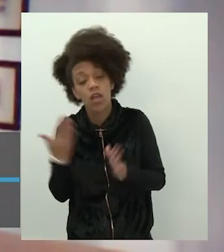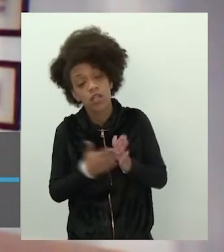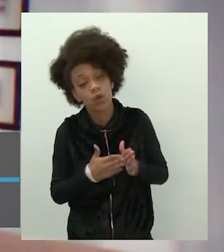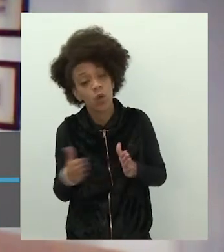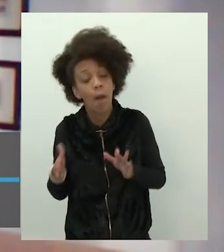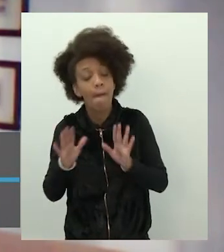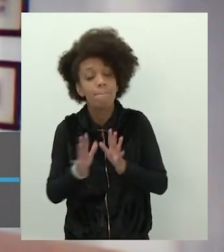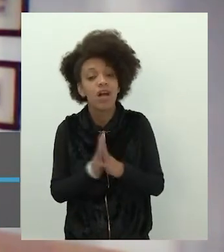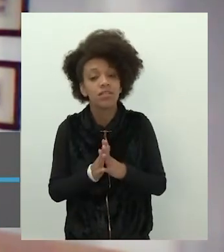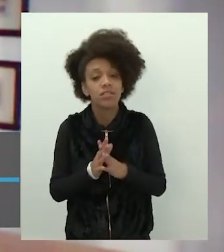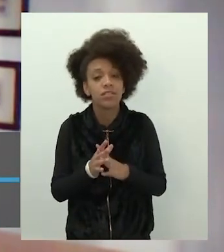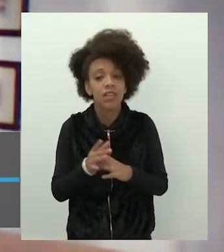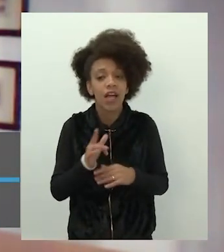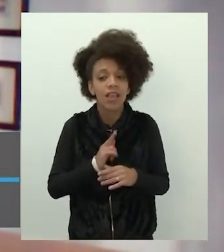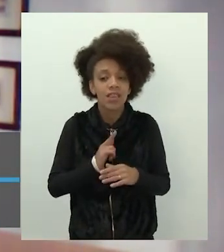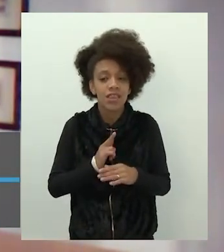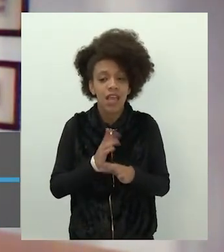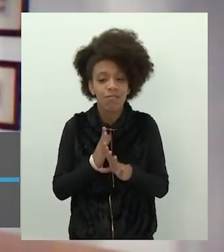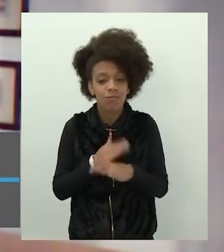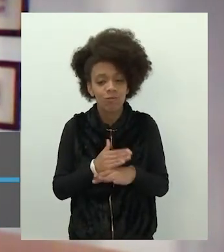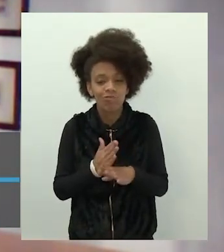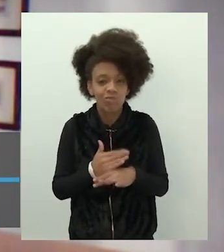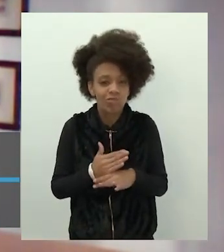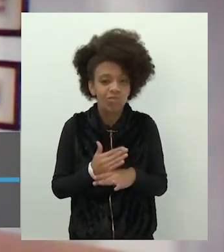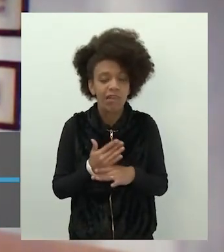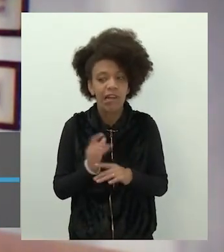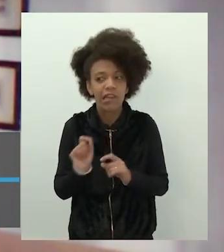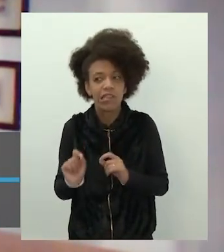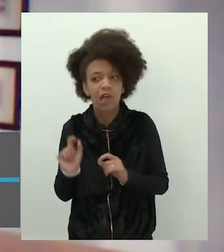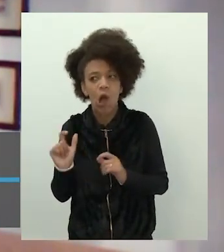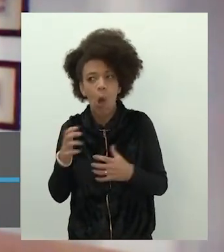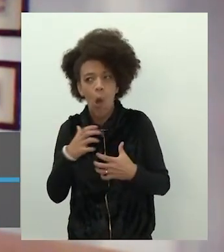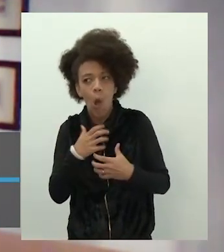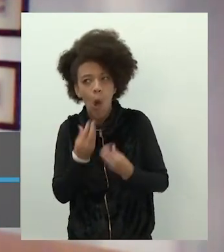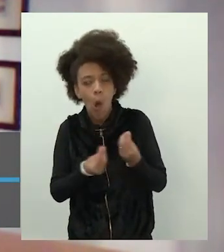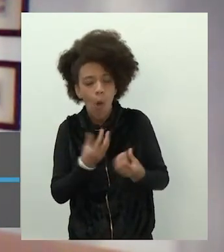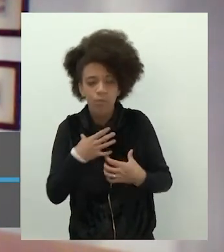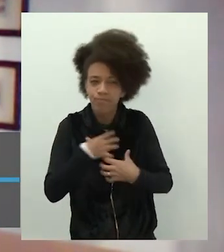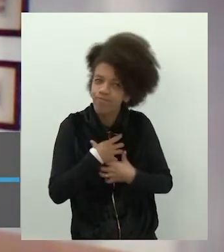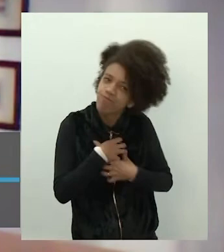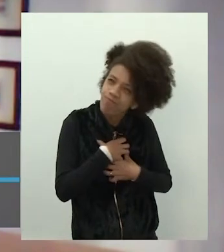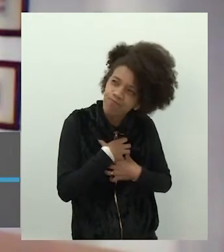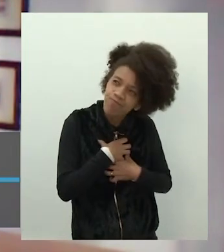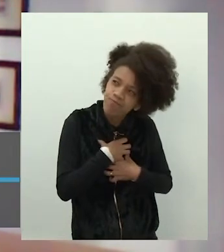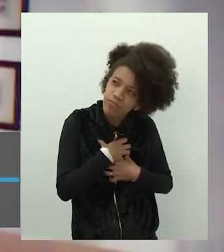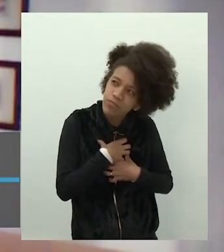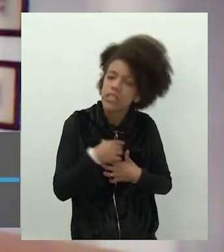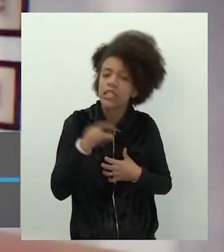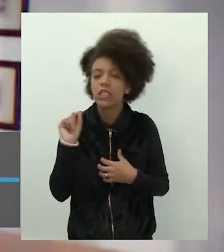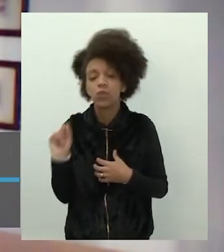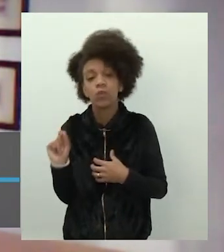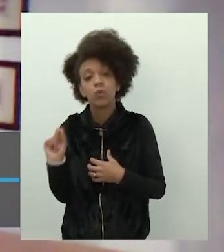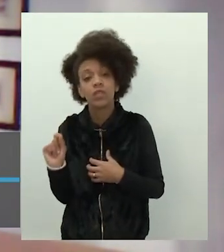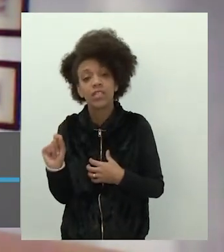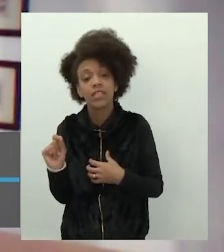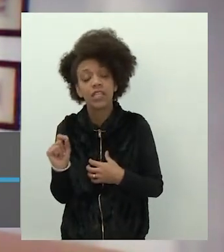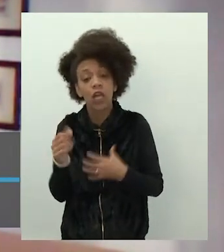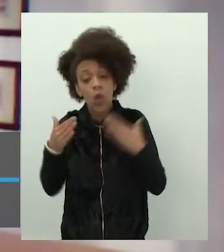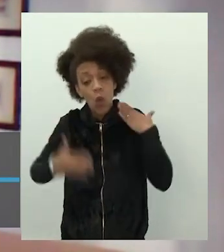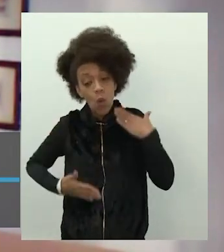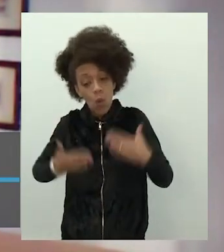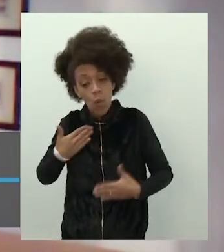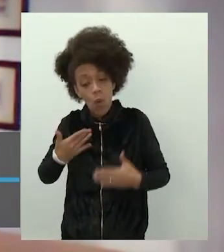às vezes tem um descompasso entre como eu me sinto e aquilo que o meu